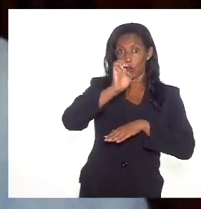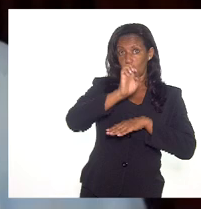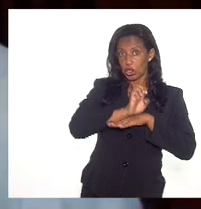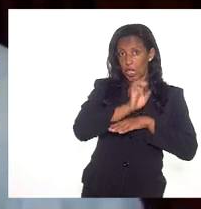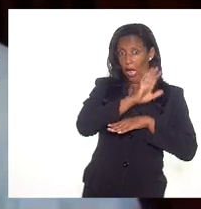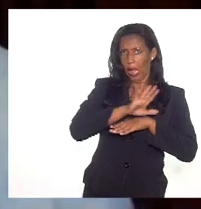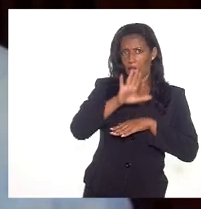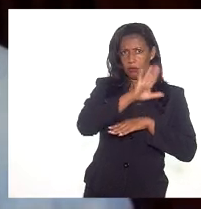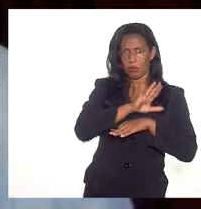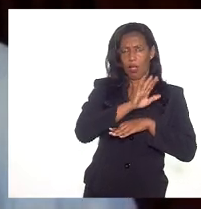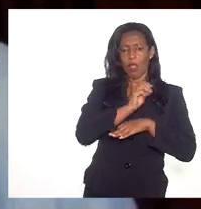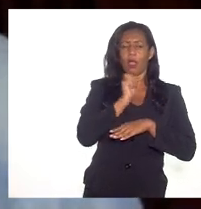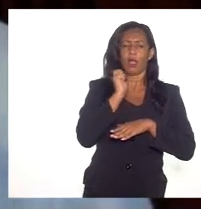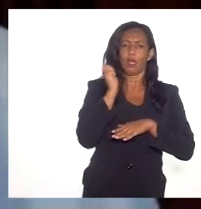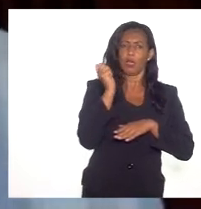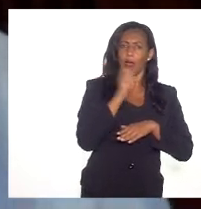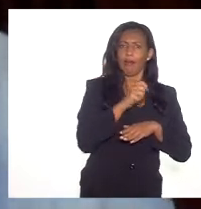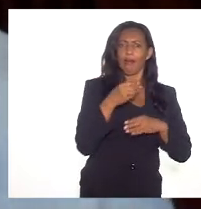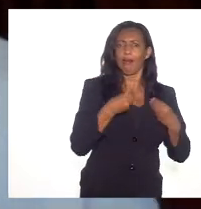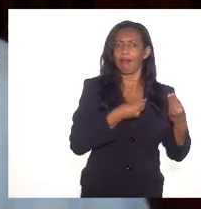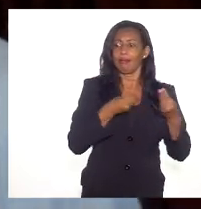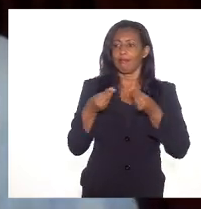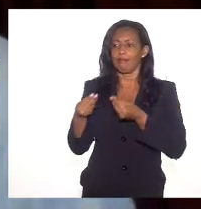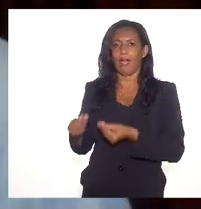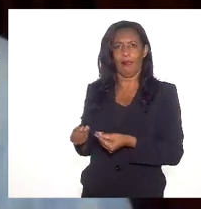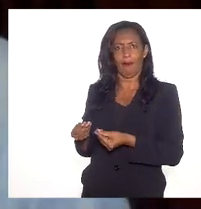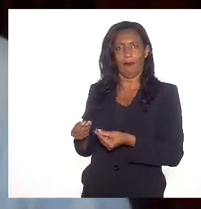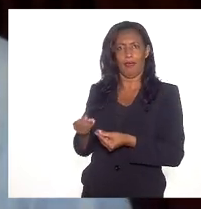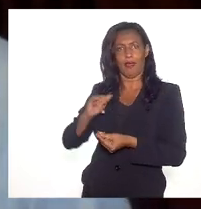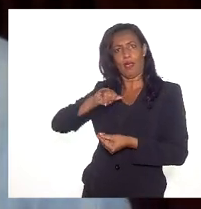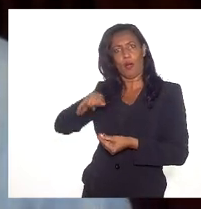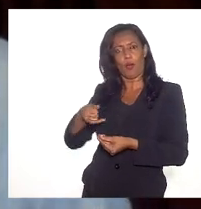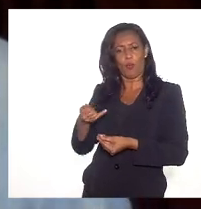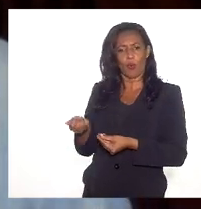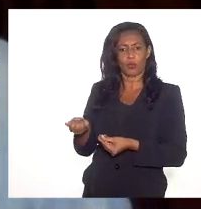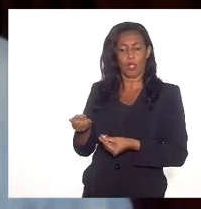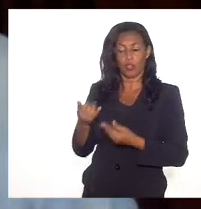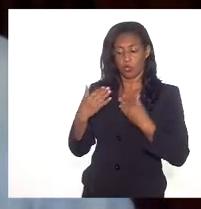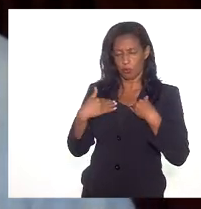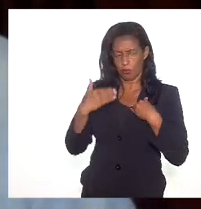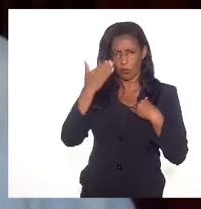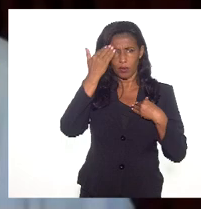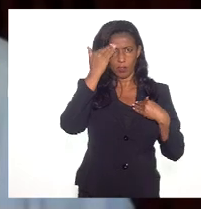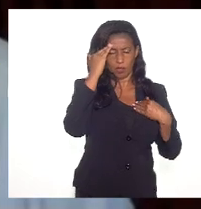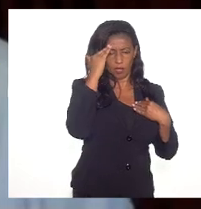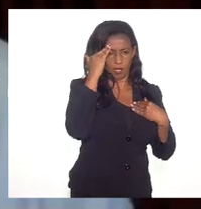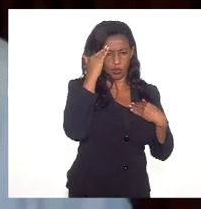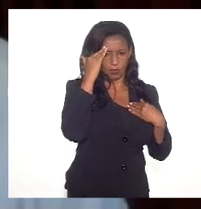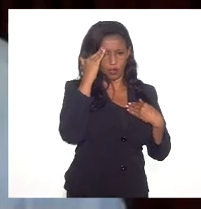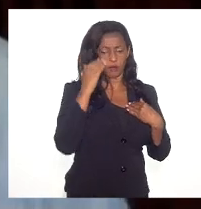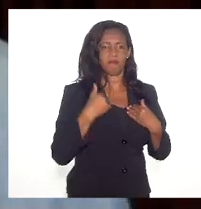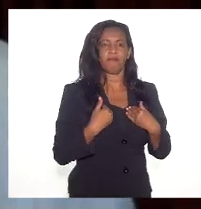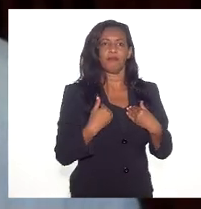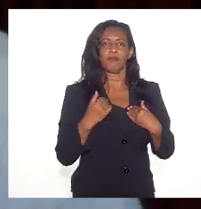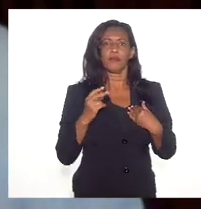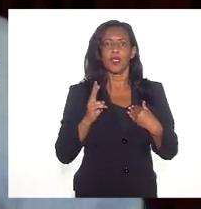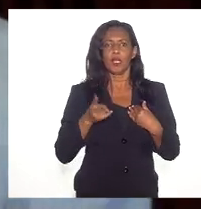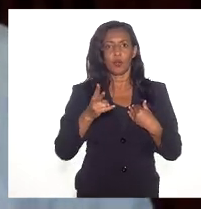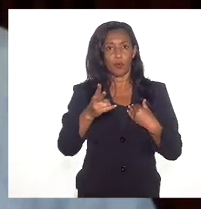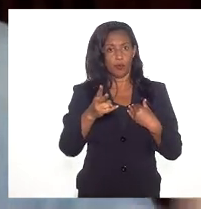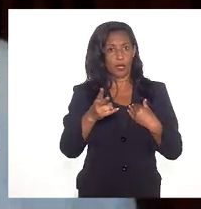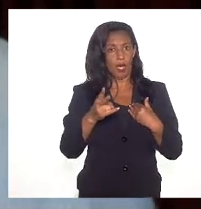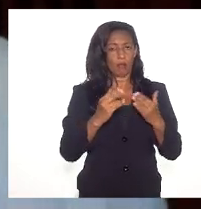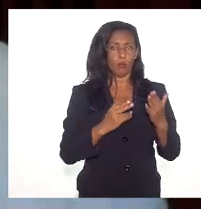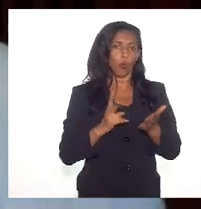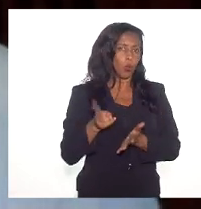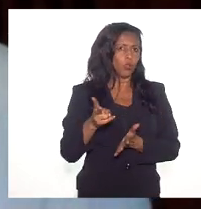dará a ele o acautelamento. Então, no entendimento, eu vou dar pela constitucionalidade para o projeto avançar. Se não